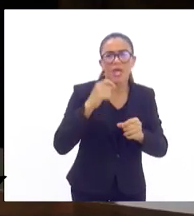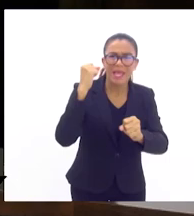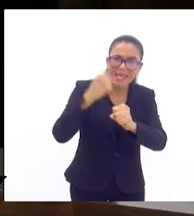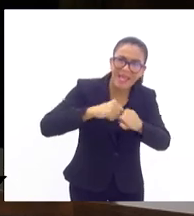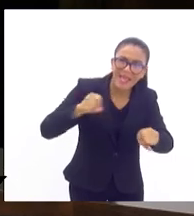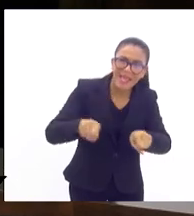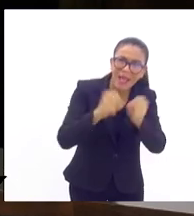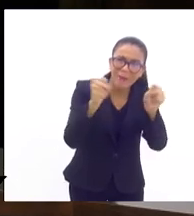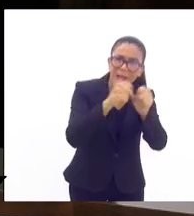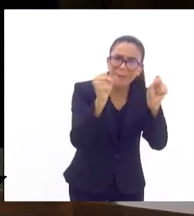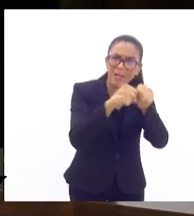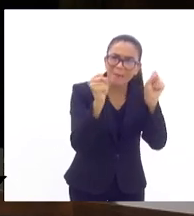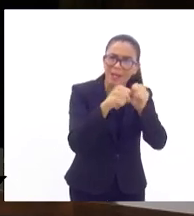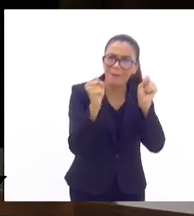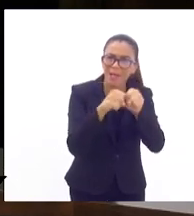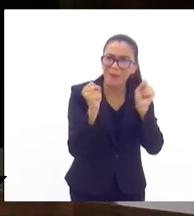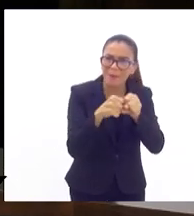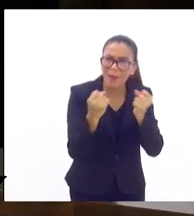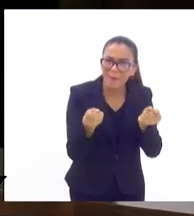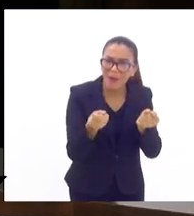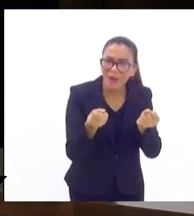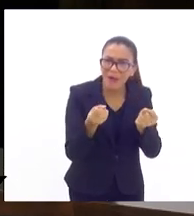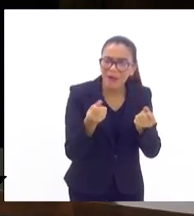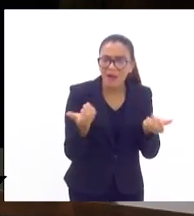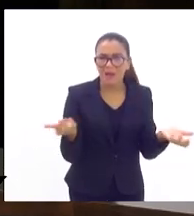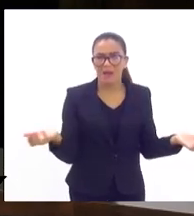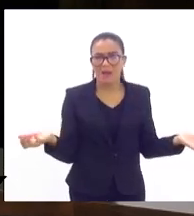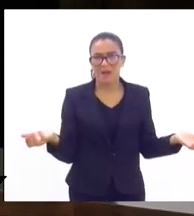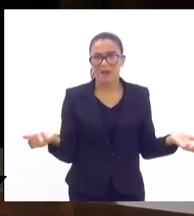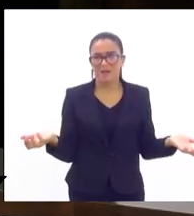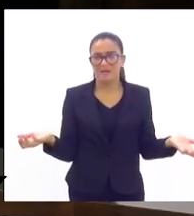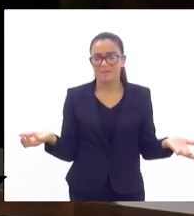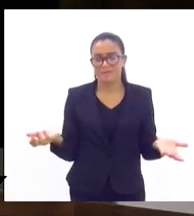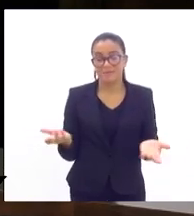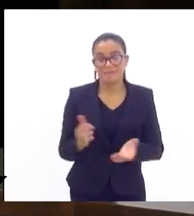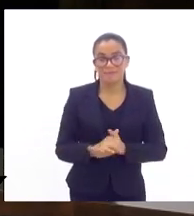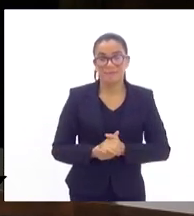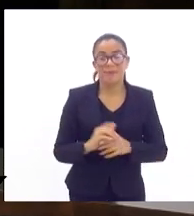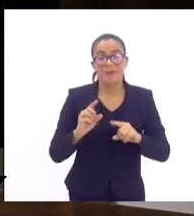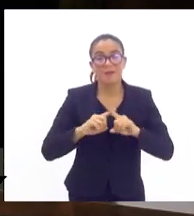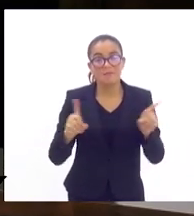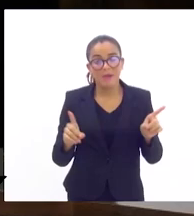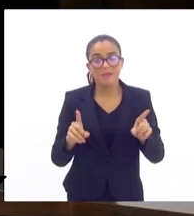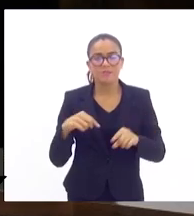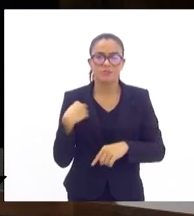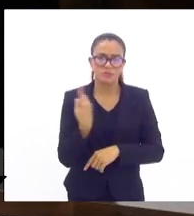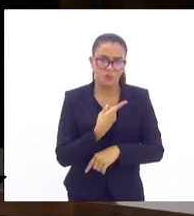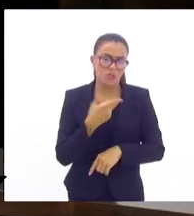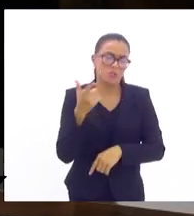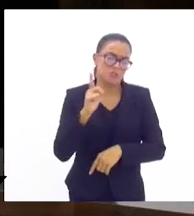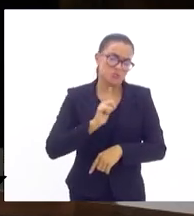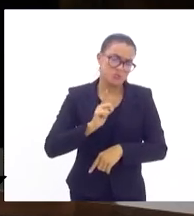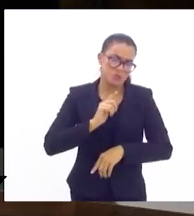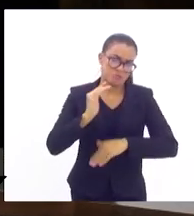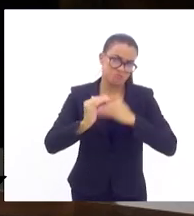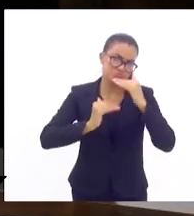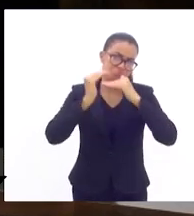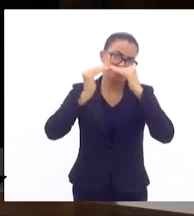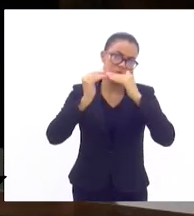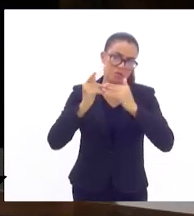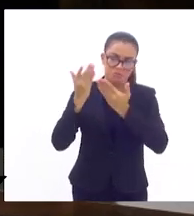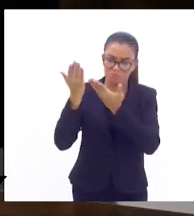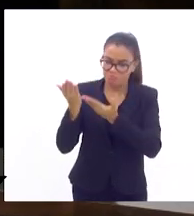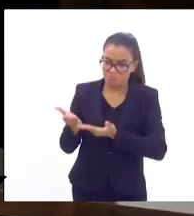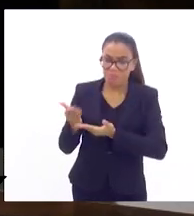colocar a rede de esgoto e a rede de distribuição de água potável. Mas nós temos tido avanço sob a presidência de Vossa